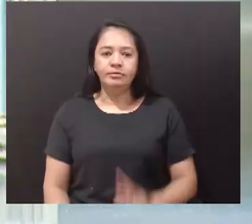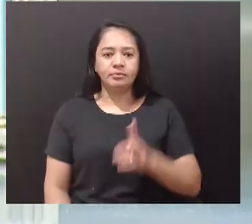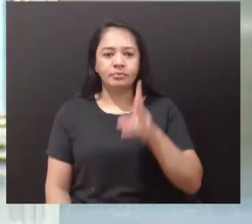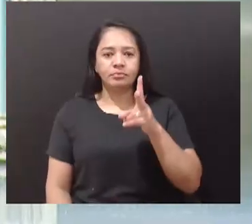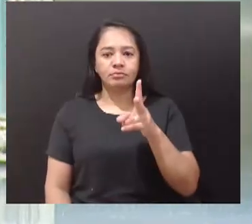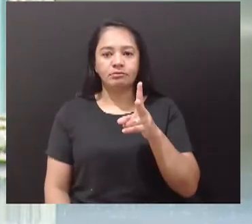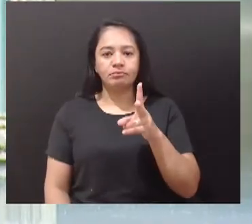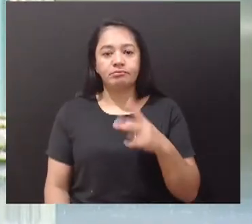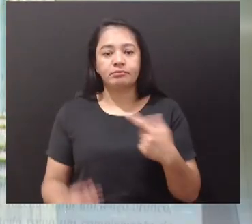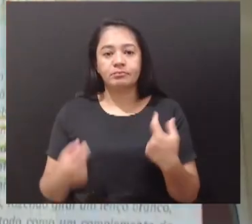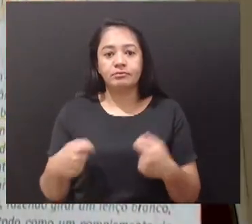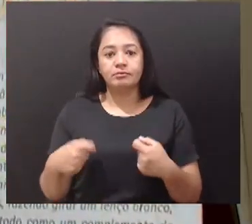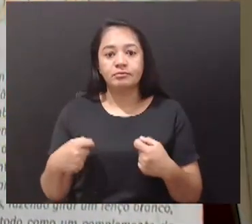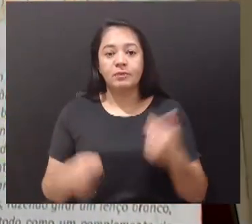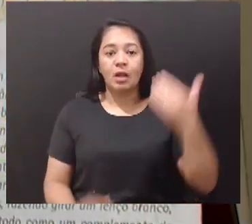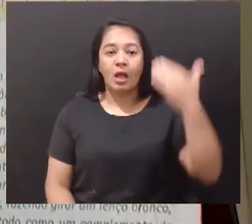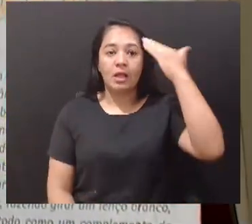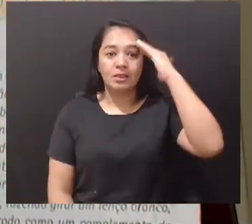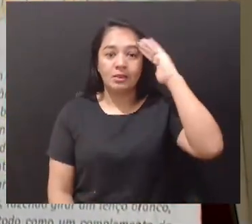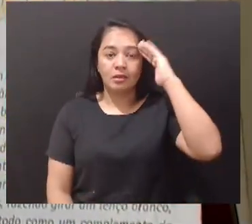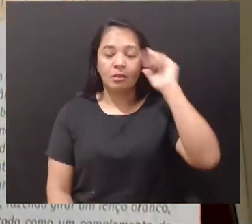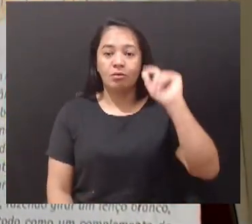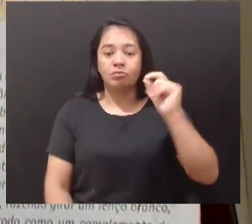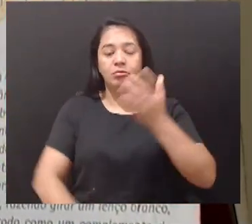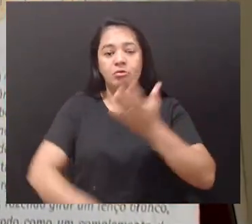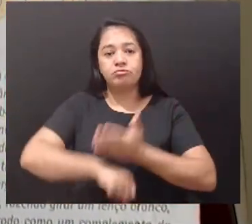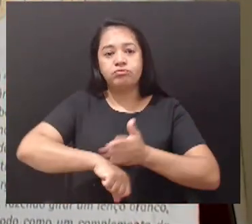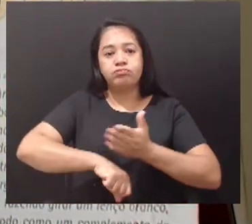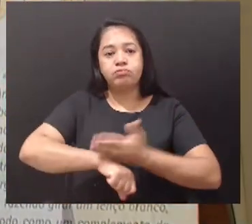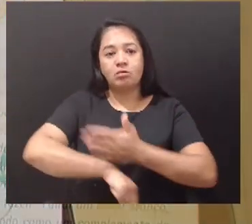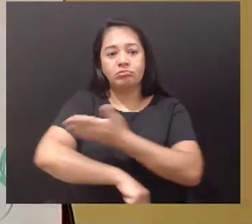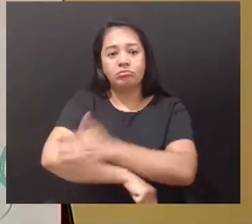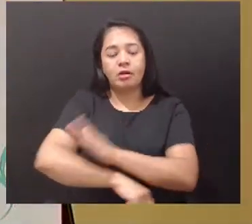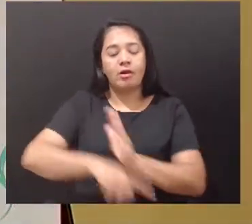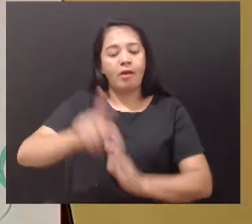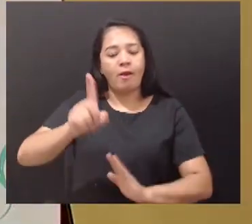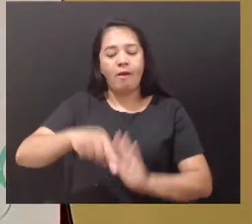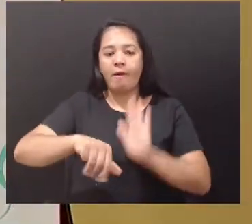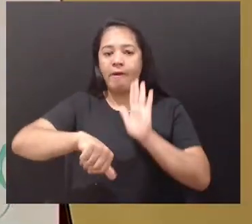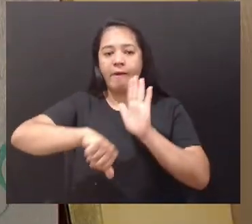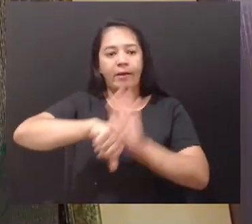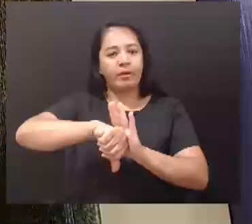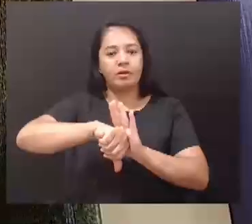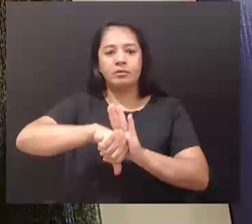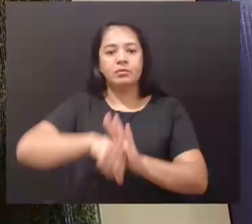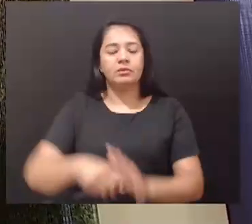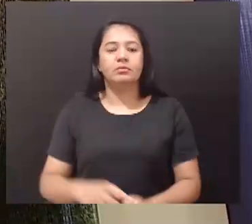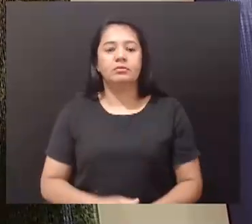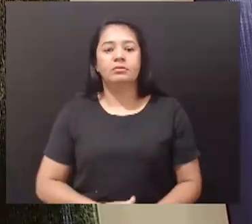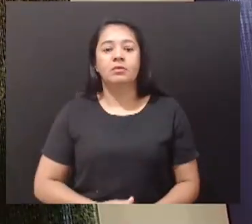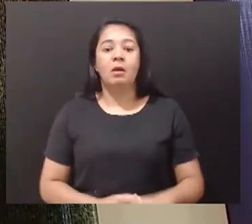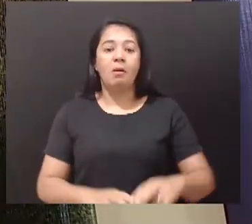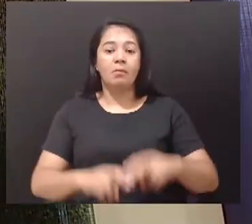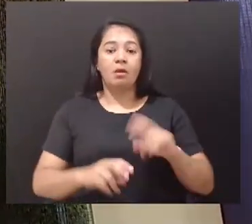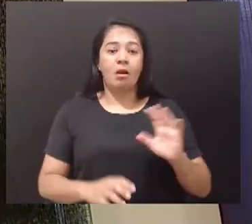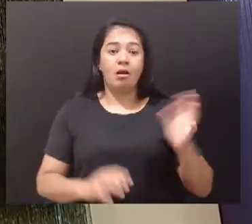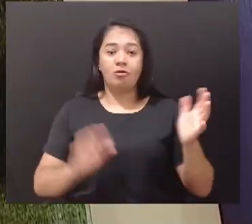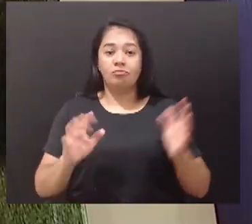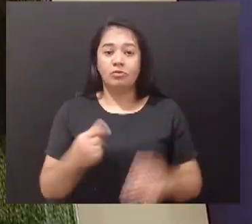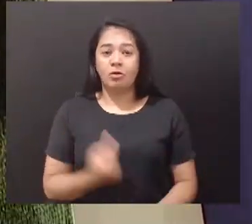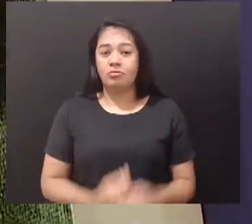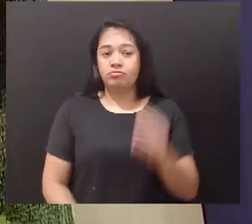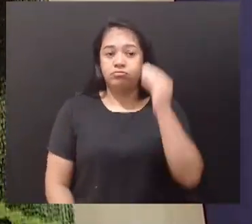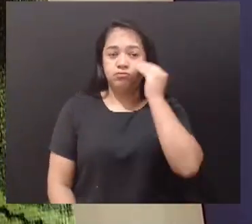necessário entender que a prática de racismo é crime. E como um crime, ele está acontecendo e a gente vai tentando combater.